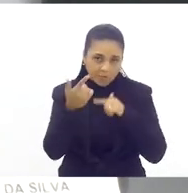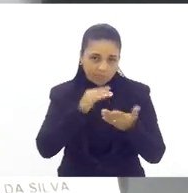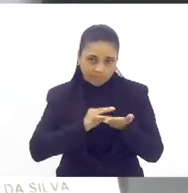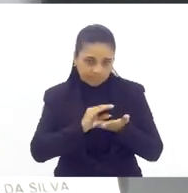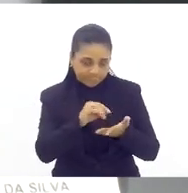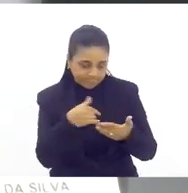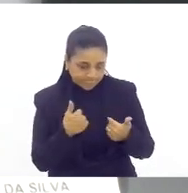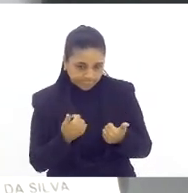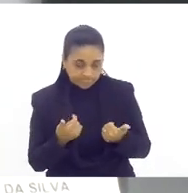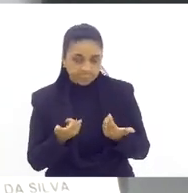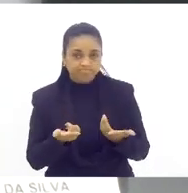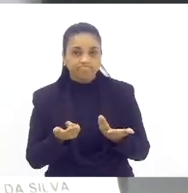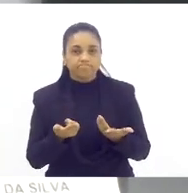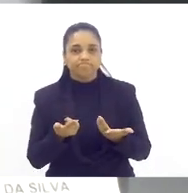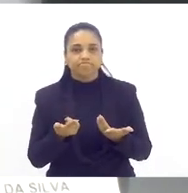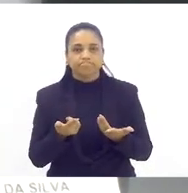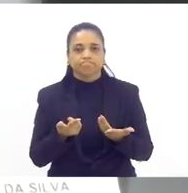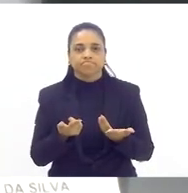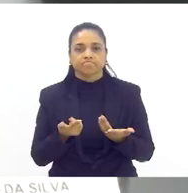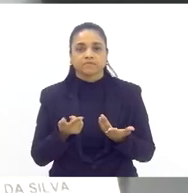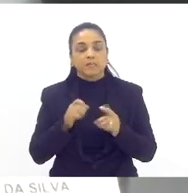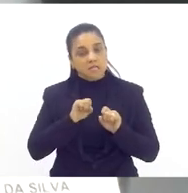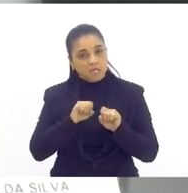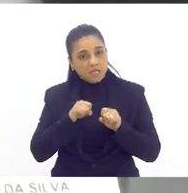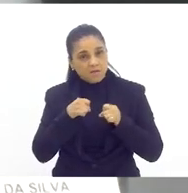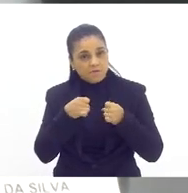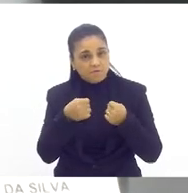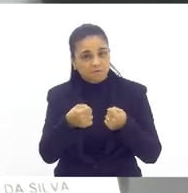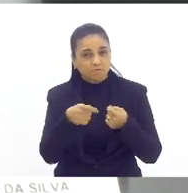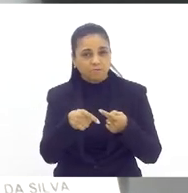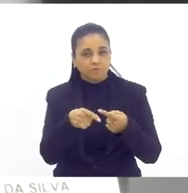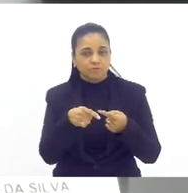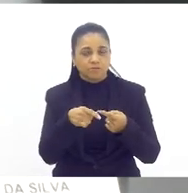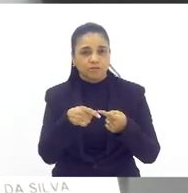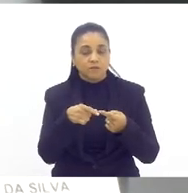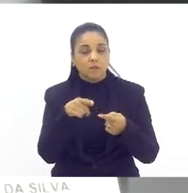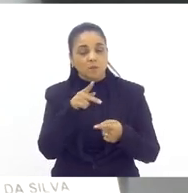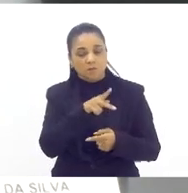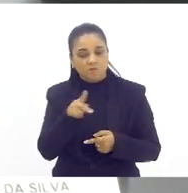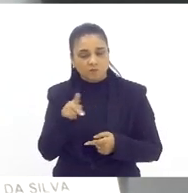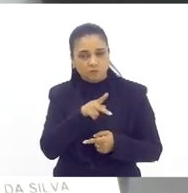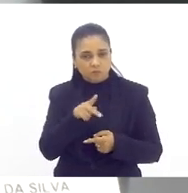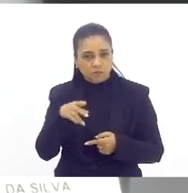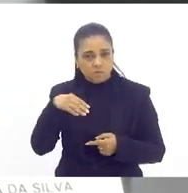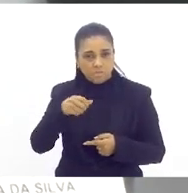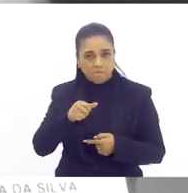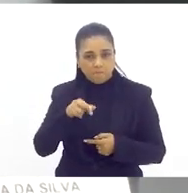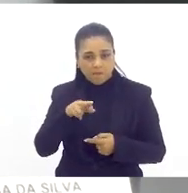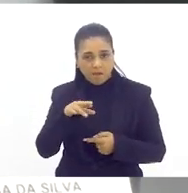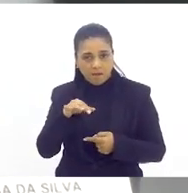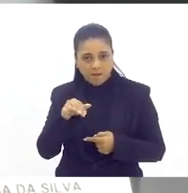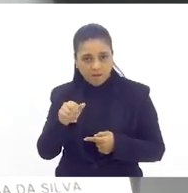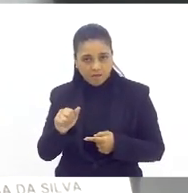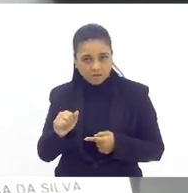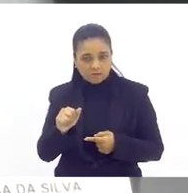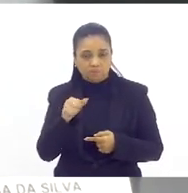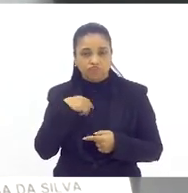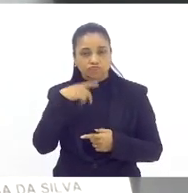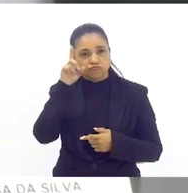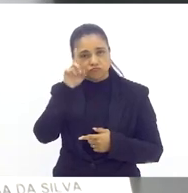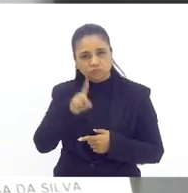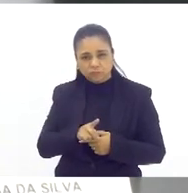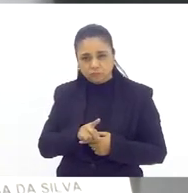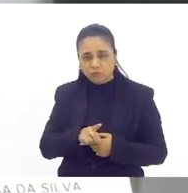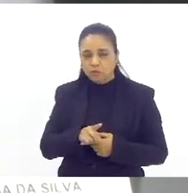é um fato e reforçar né O que foi colocado pela professora Márcia também farinado né a nossa diretora